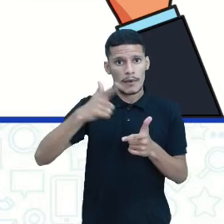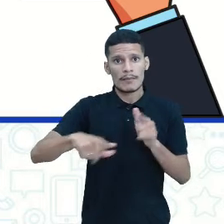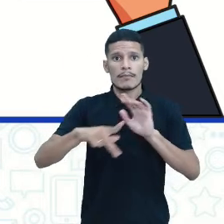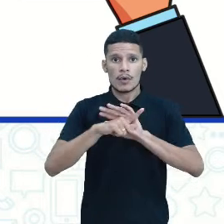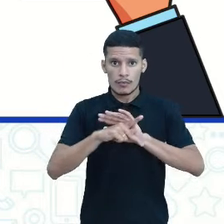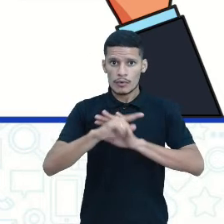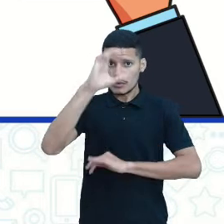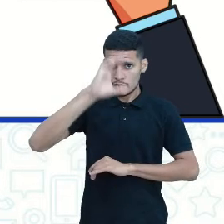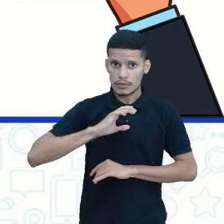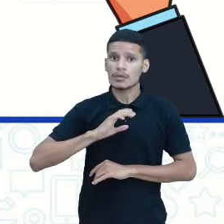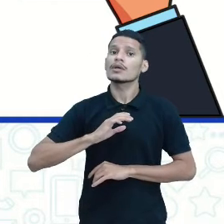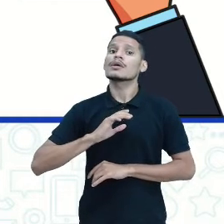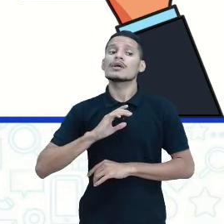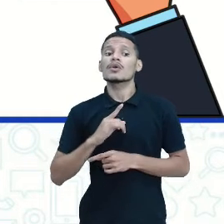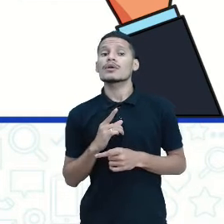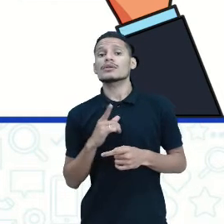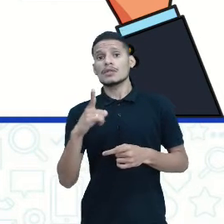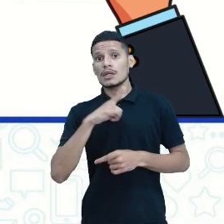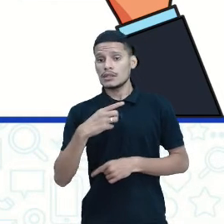contra 31,8%